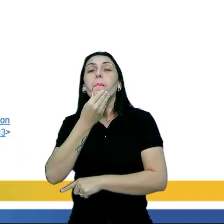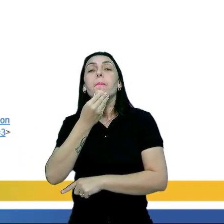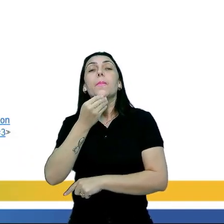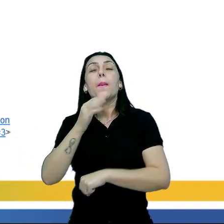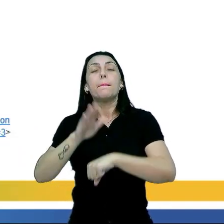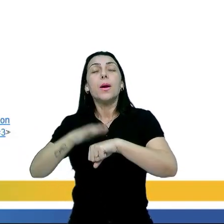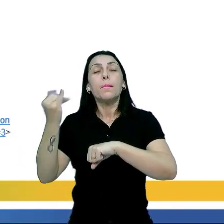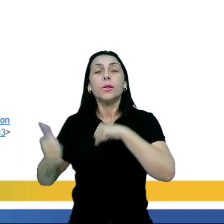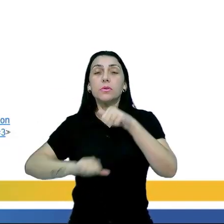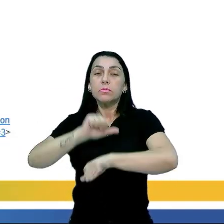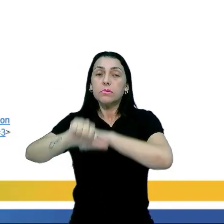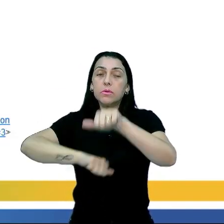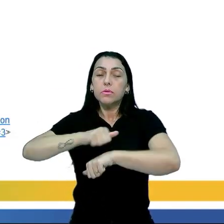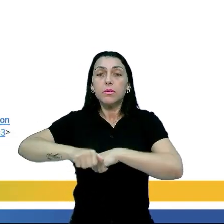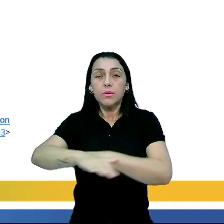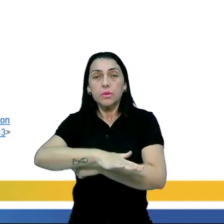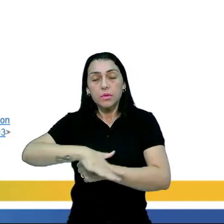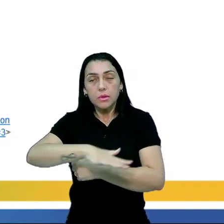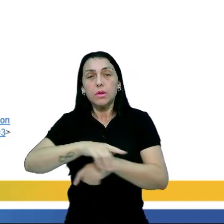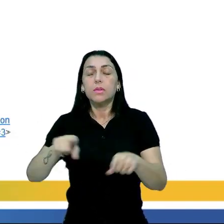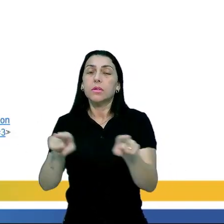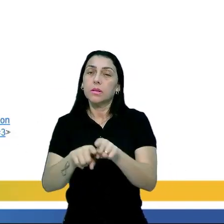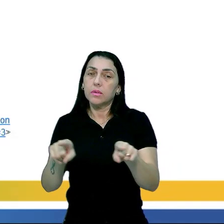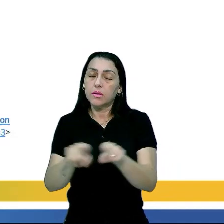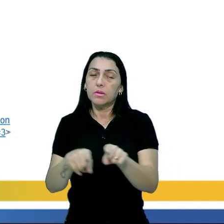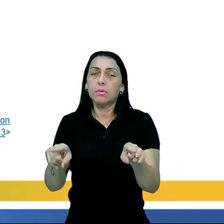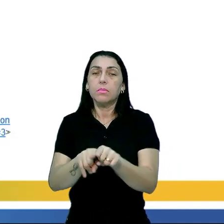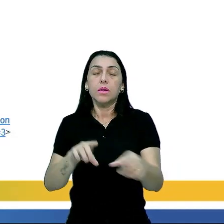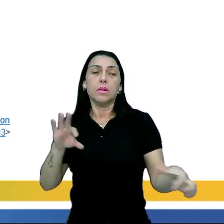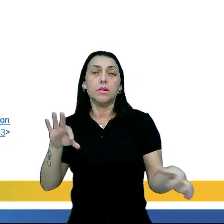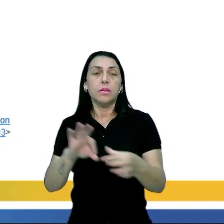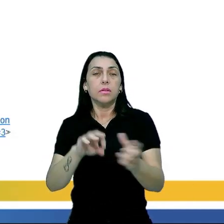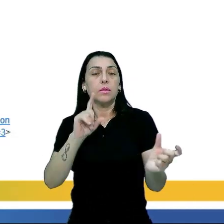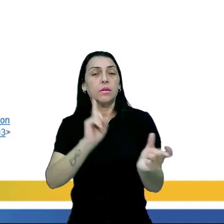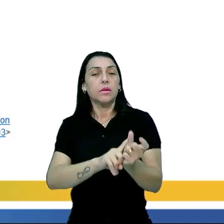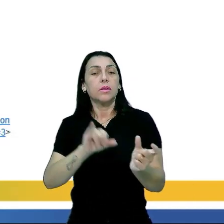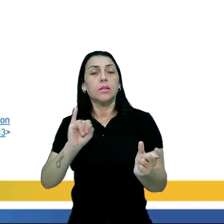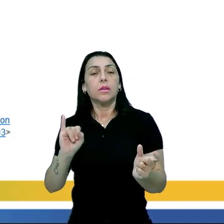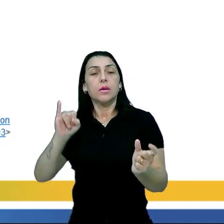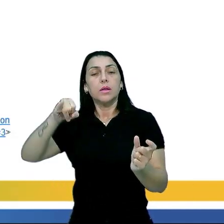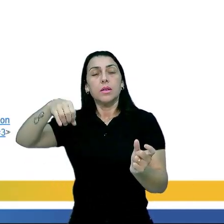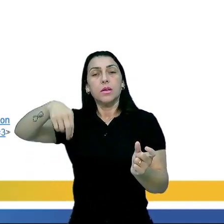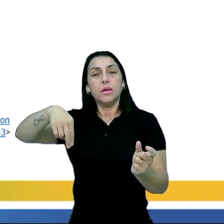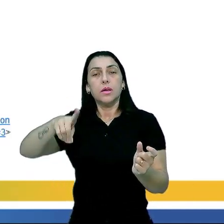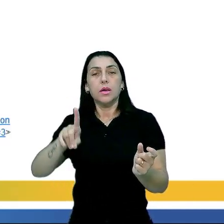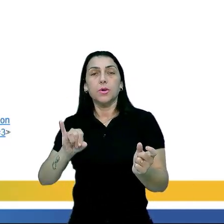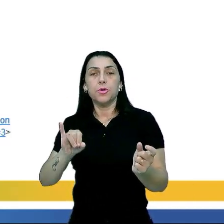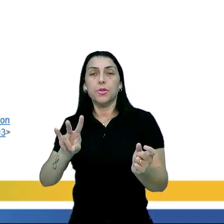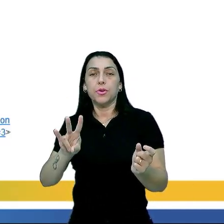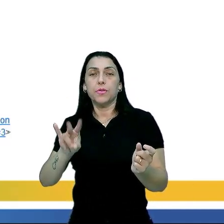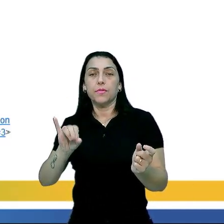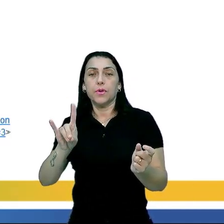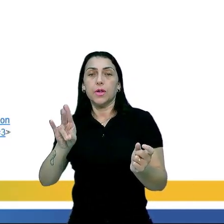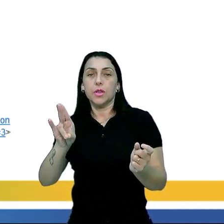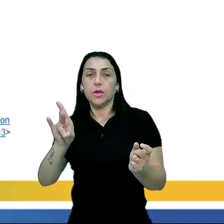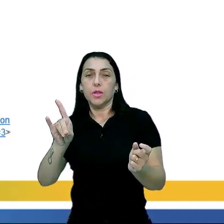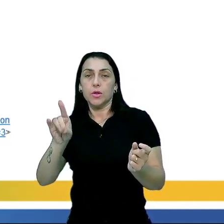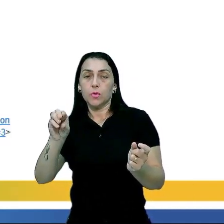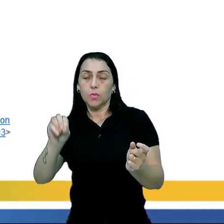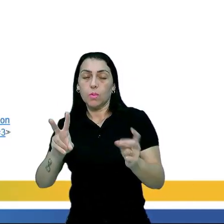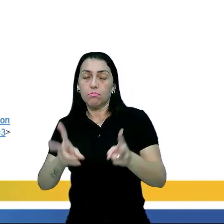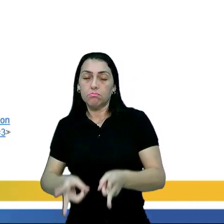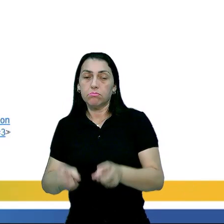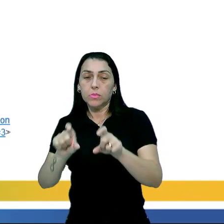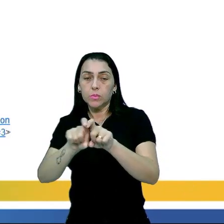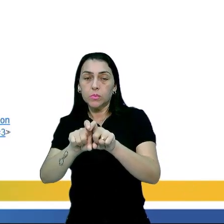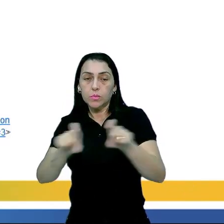na sociedade. Ainda ligado à palavra indivíduo, vocês podem perceber o destaque, né?